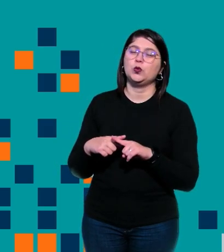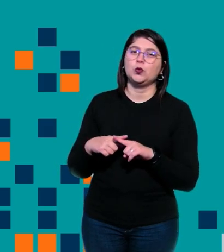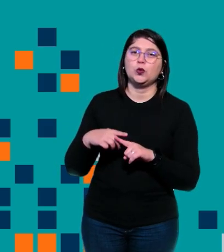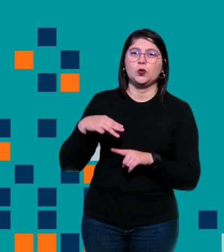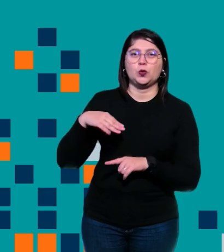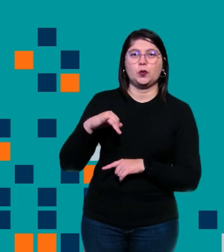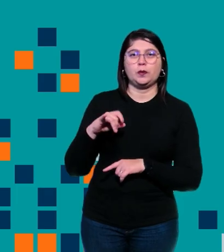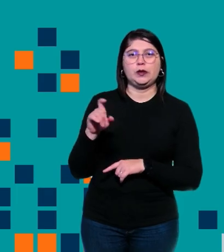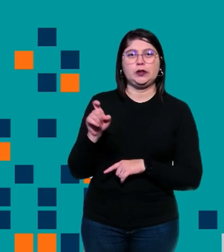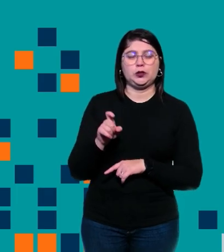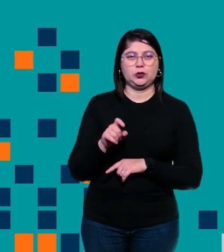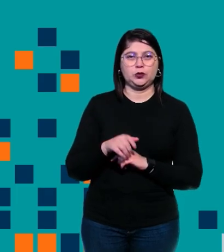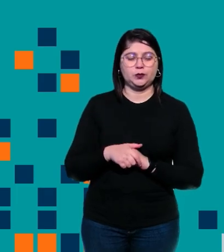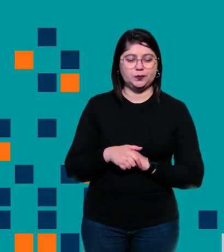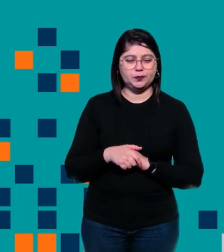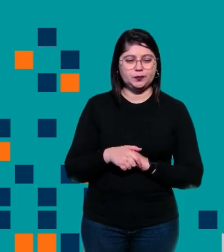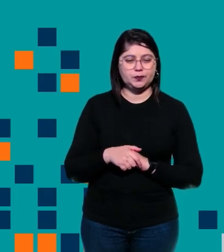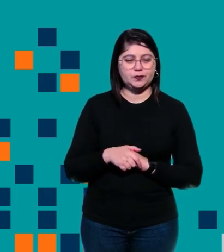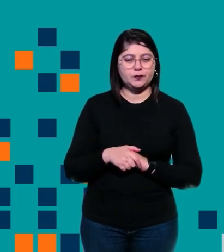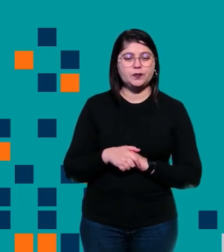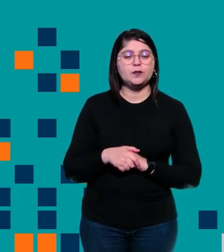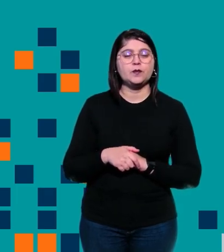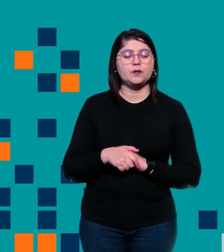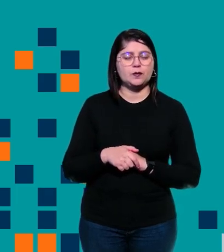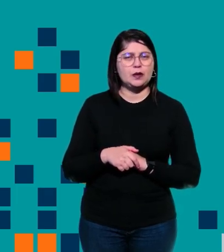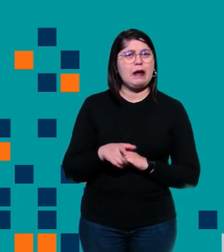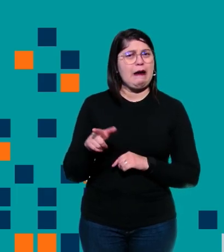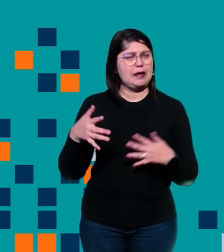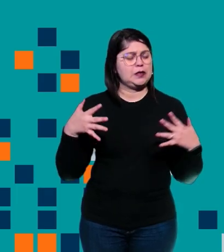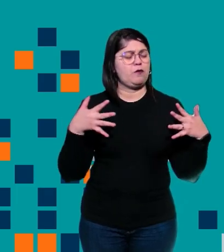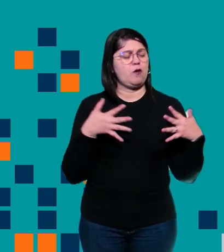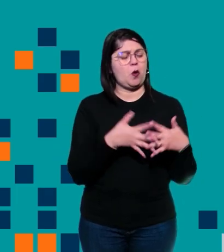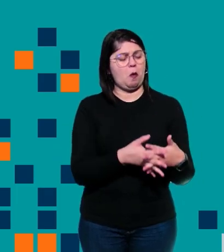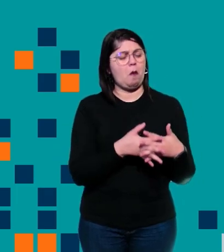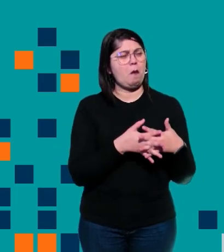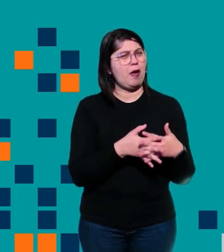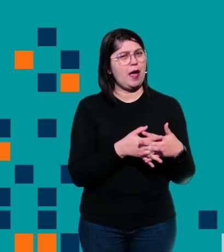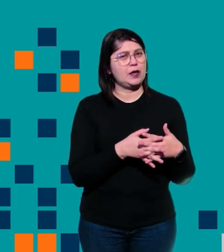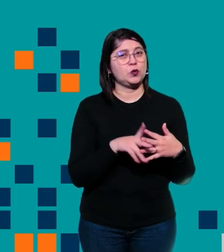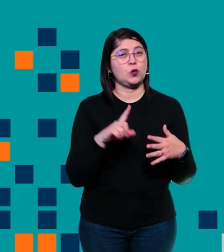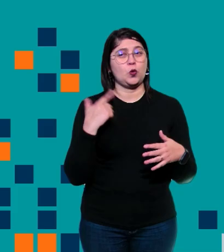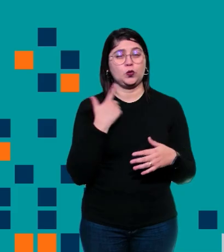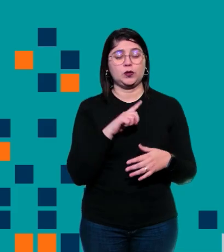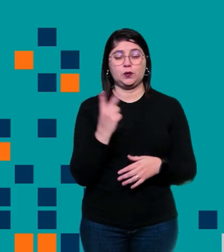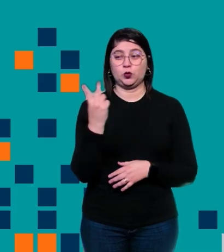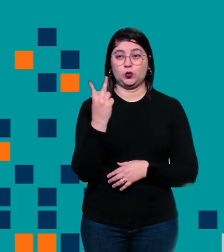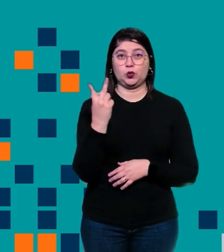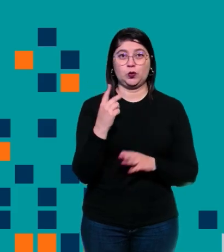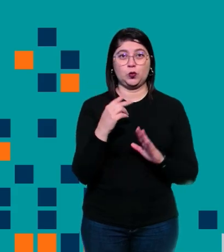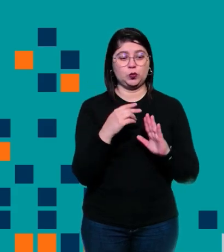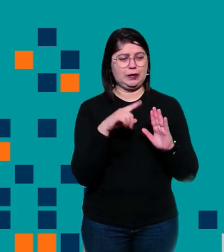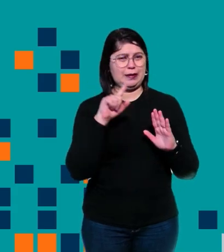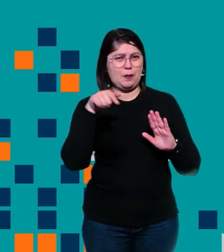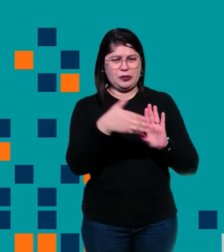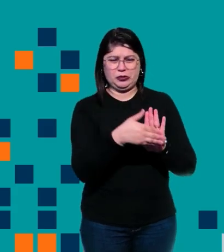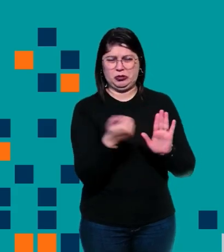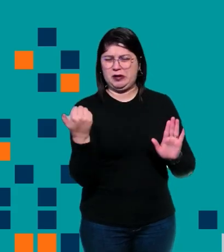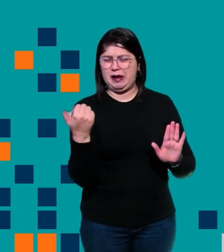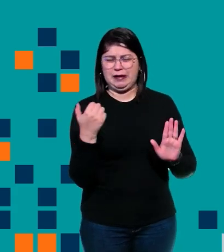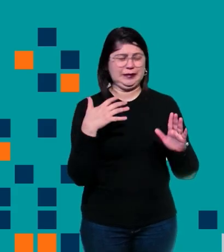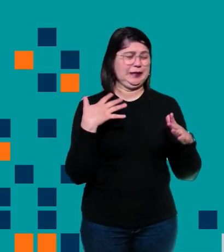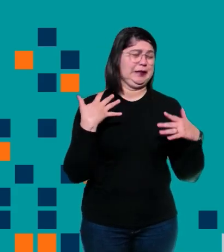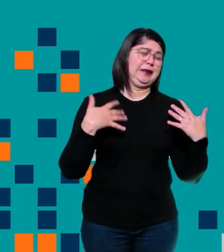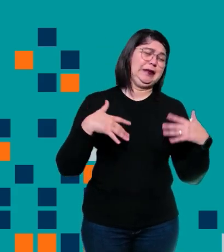MIS, e foi um concurso bem complexo, que a gente tirou 2º lugar, mas depois tiraram, e aí foi, enfim, uma